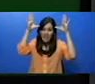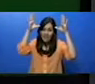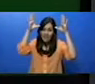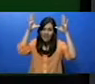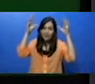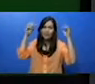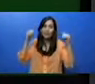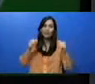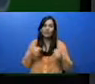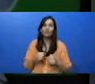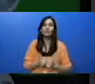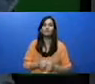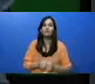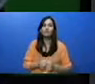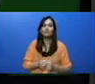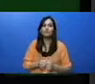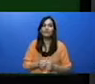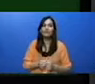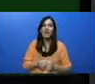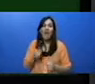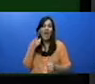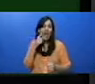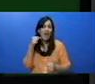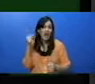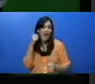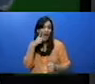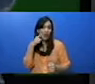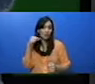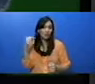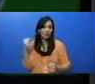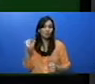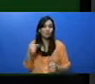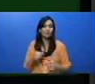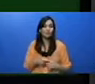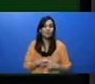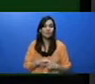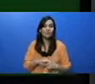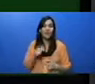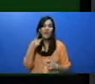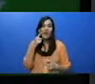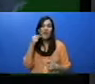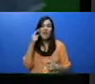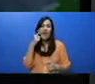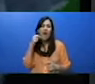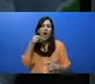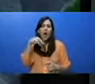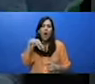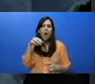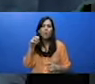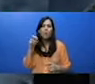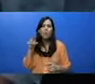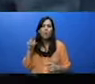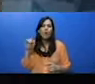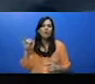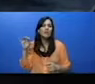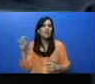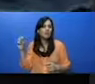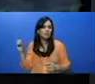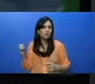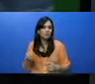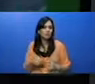chiú preto, gato maracajá, gato mourisco, jaguatirica,